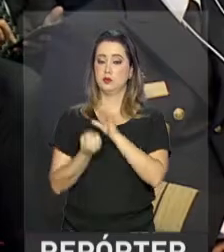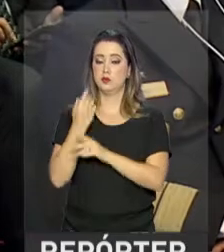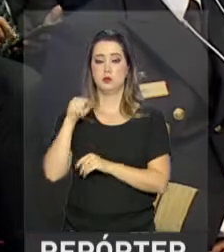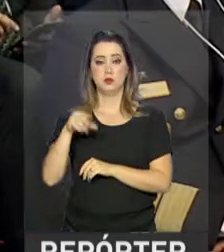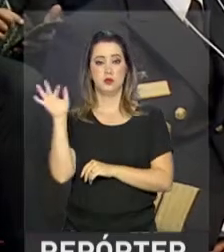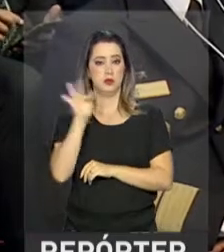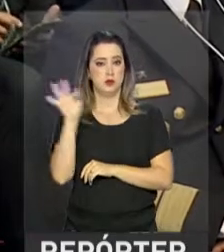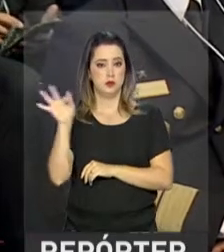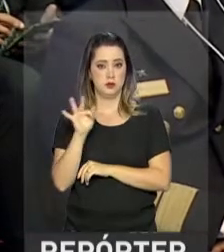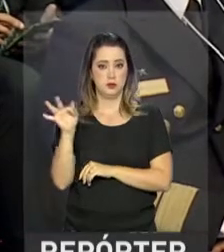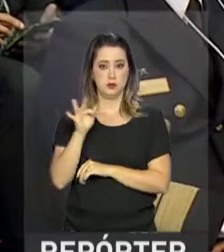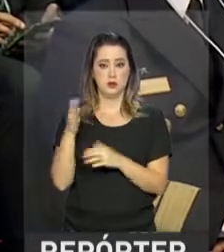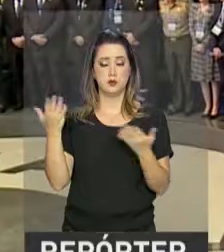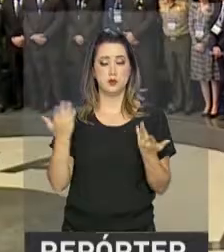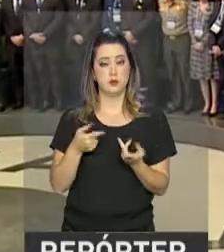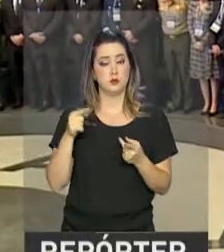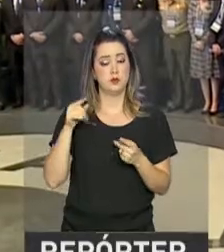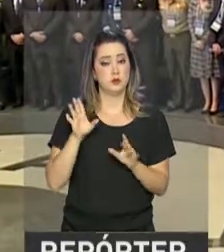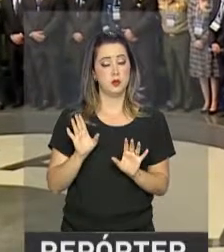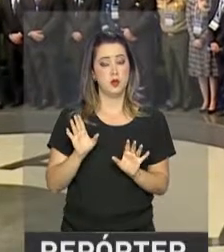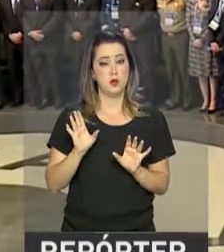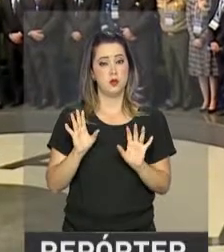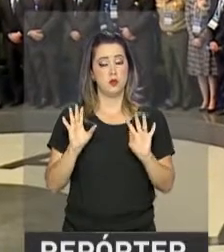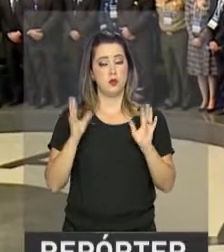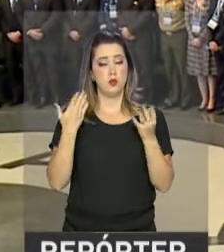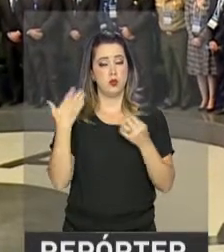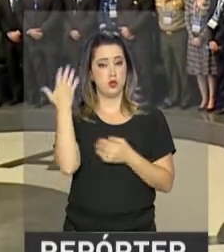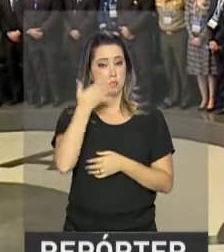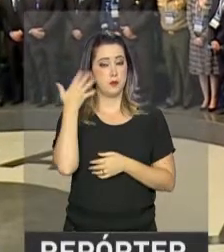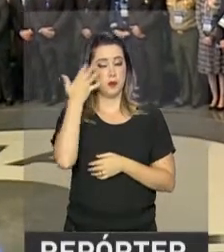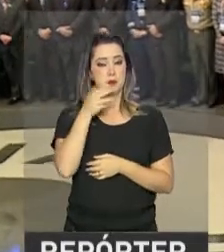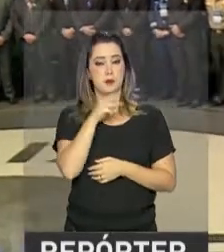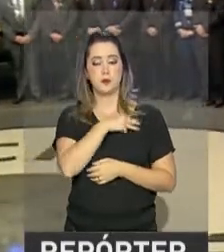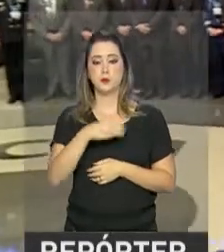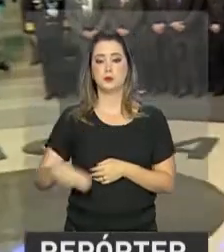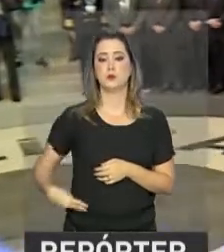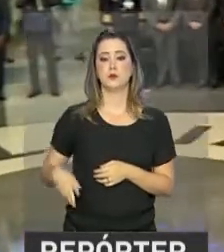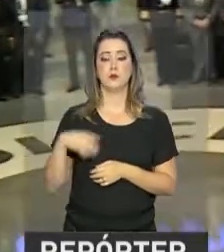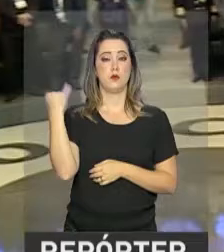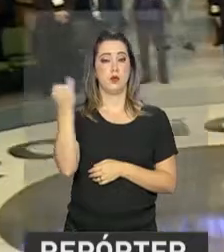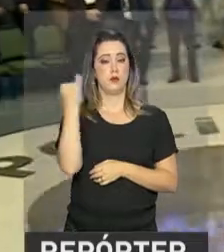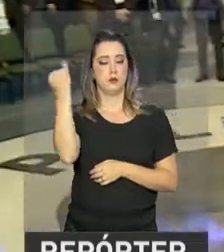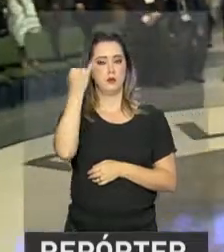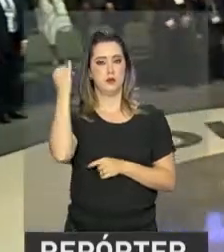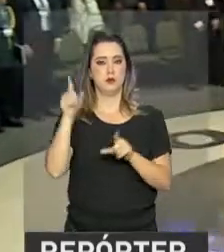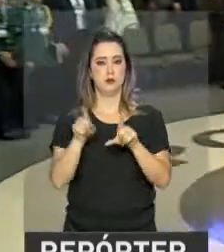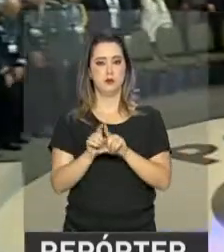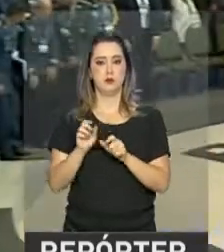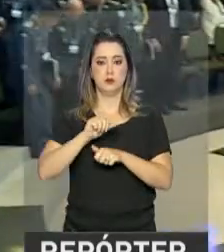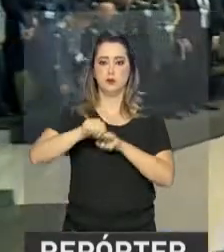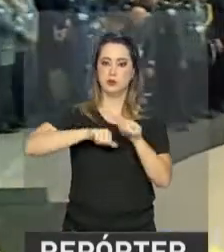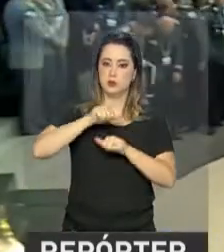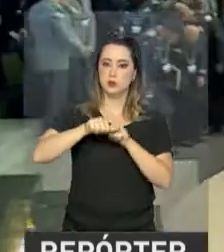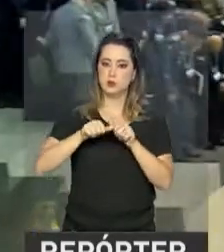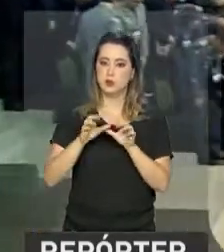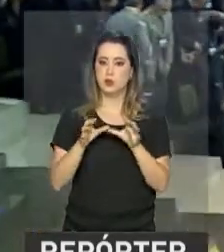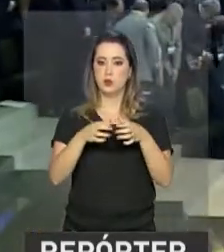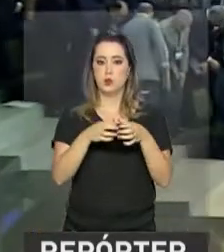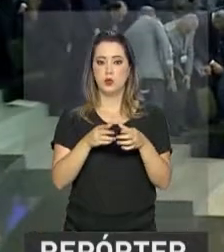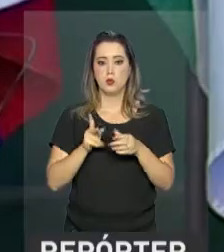caráter extraordinário durante o seminário o ministro raul jungmann destacou a importância de tornar a pasta